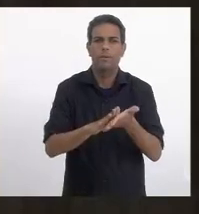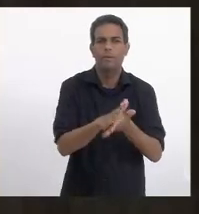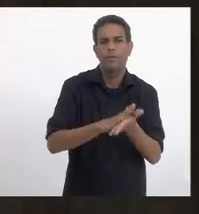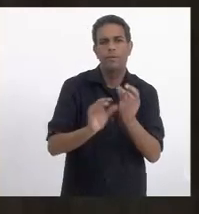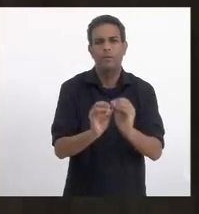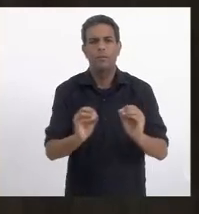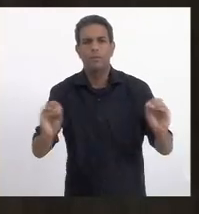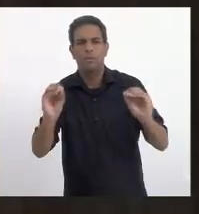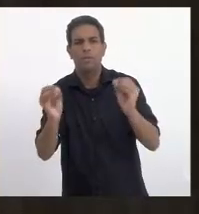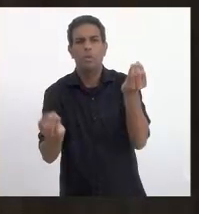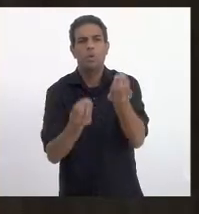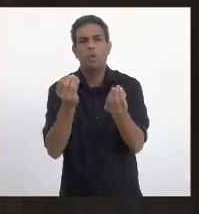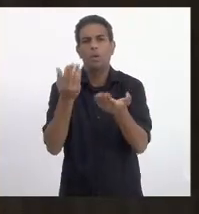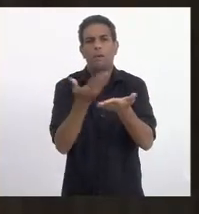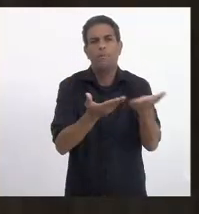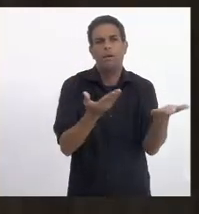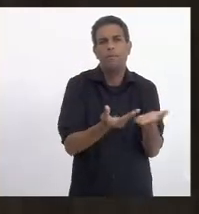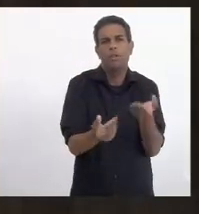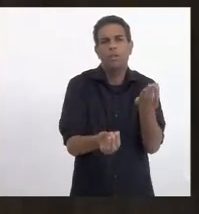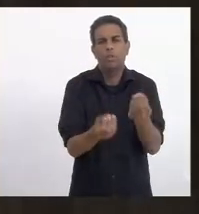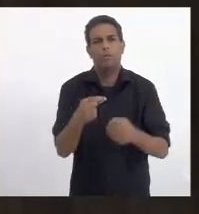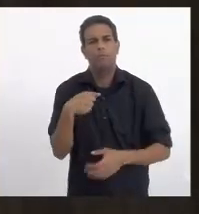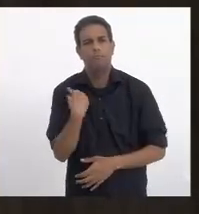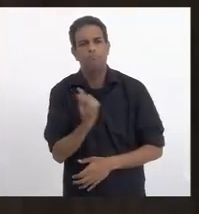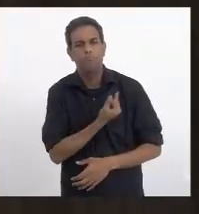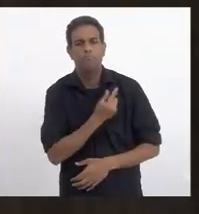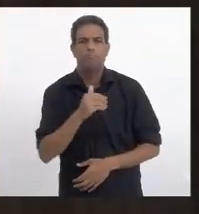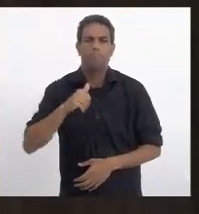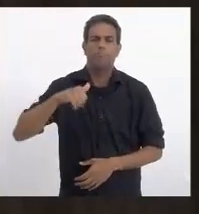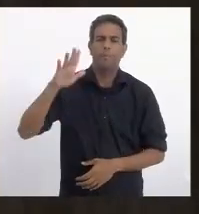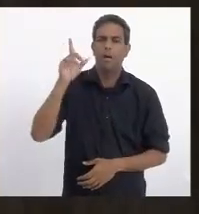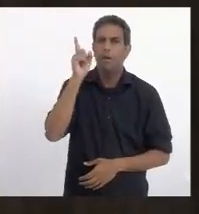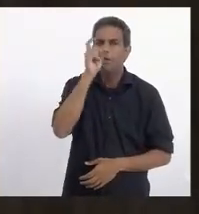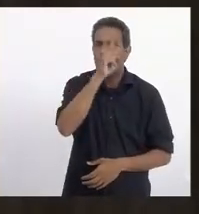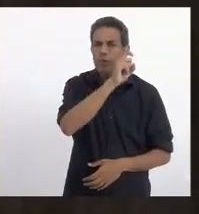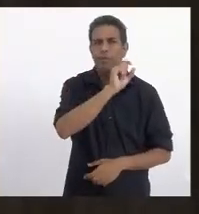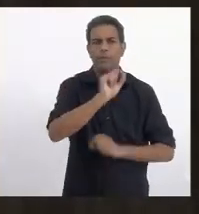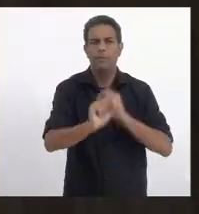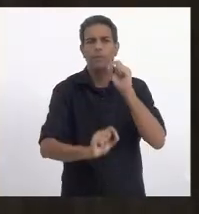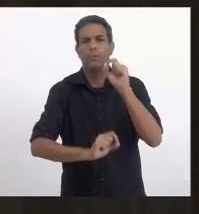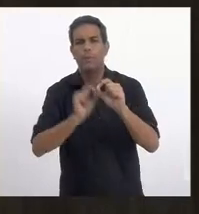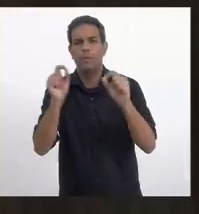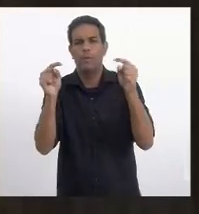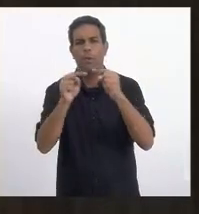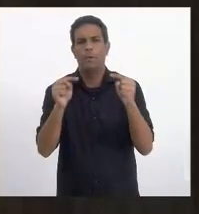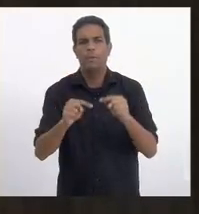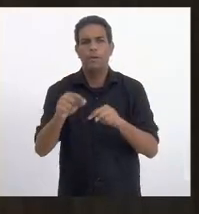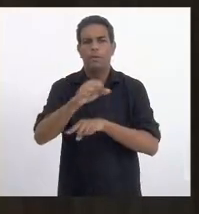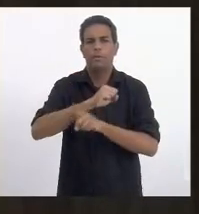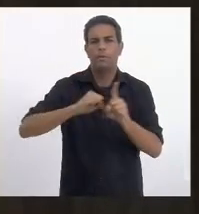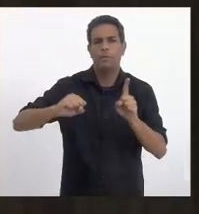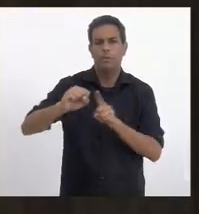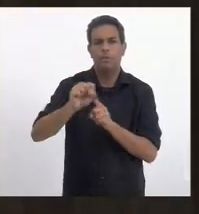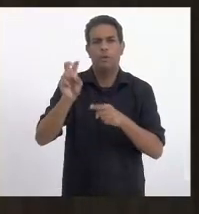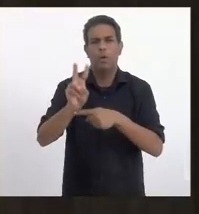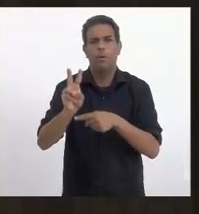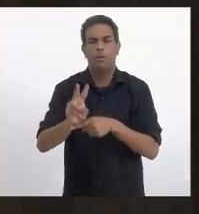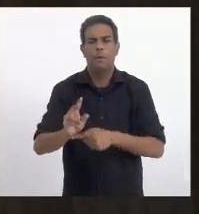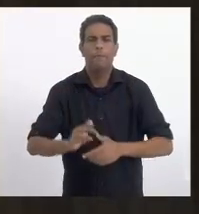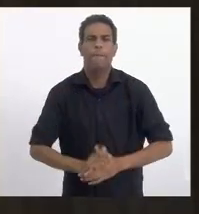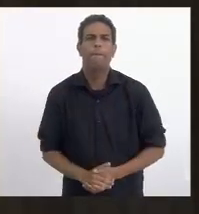protegeu eu não sei o que que eles tão querendo proteger porque os mais de 1 que estão à margem de sistemas de proteção social